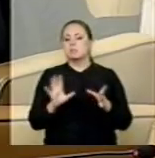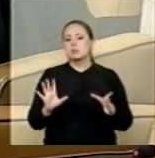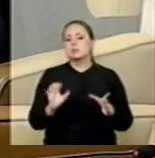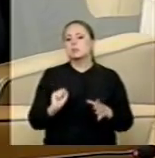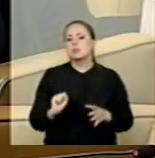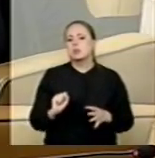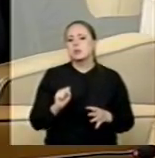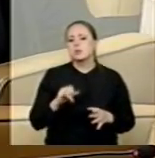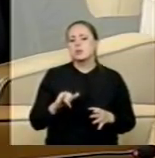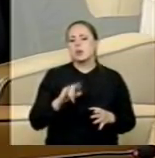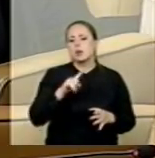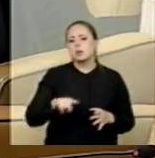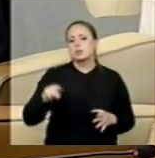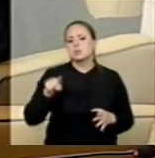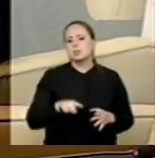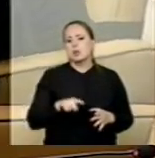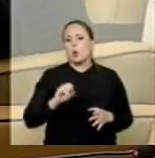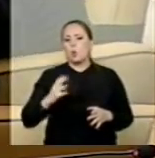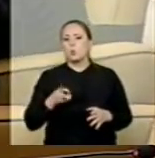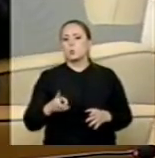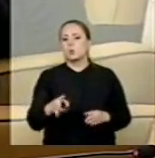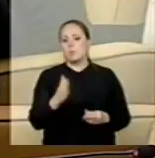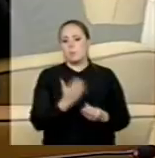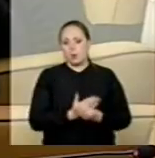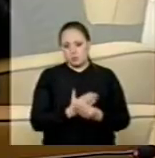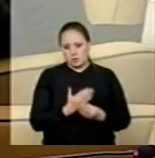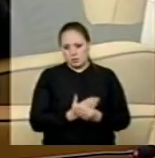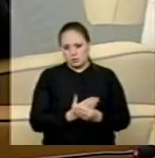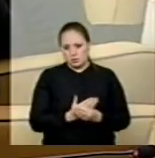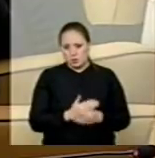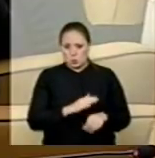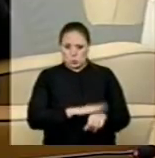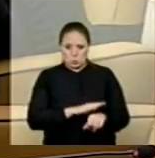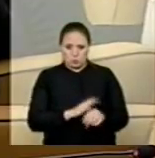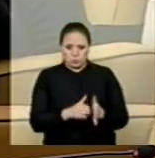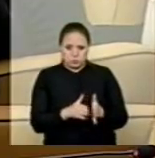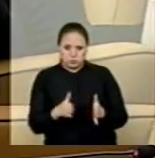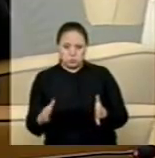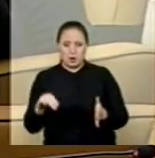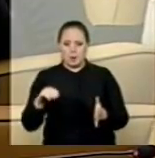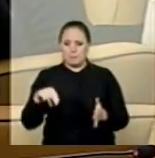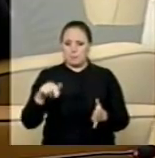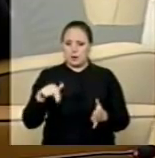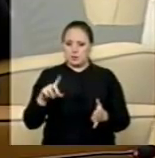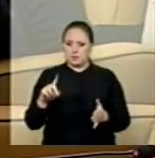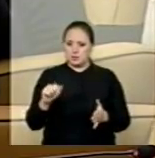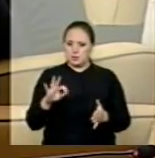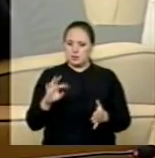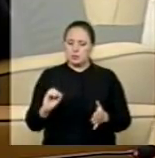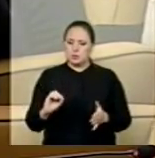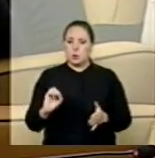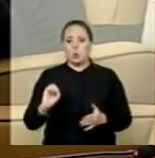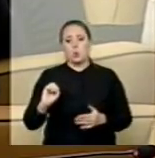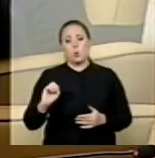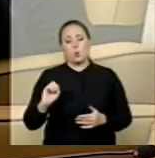pela sustação do custo do processo enquanto durar o mandato, afastando por consequência